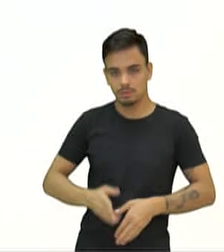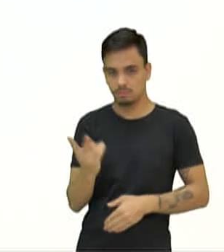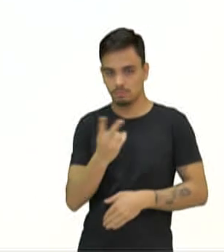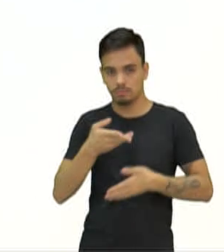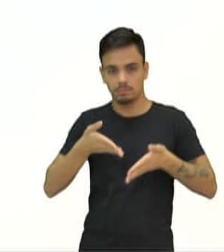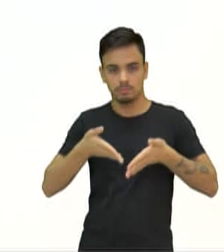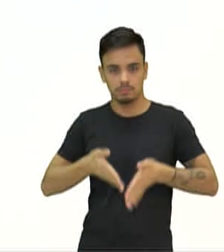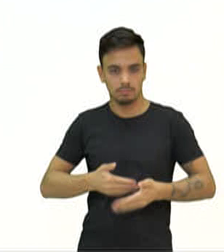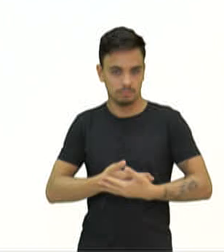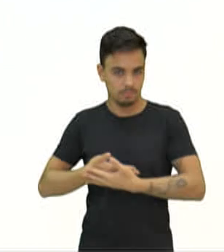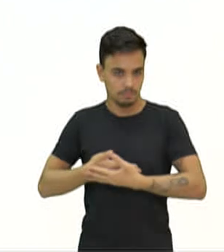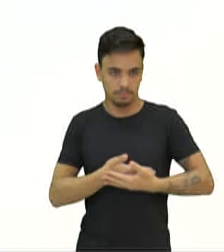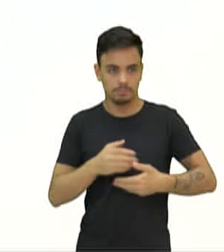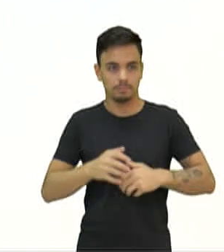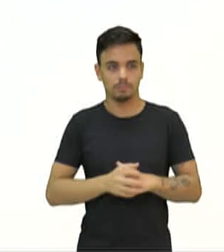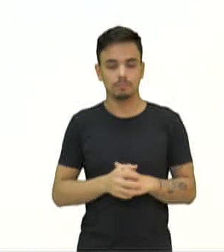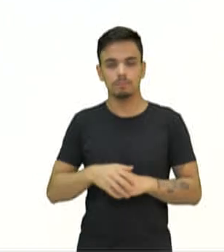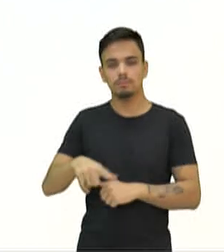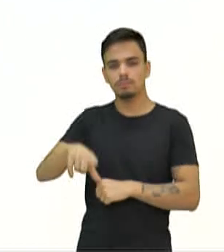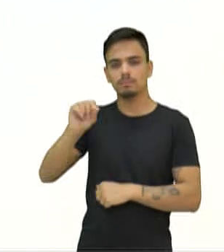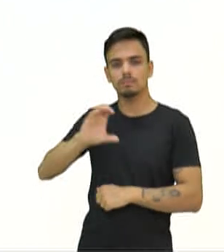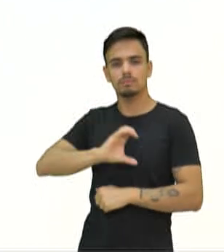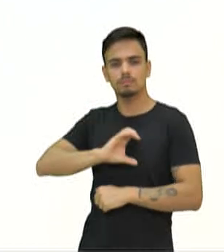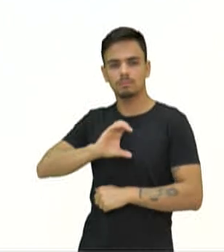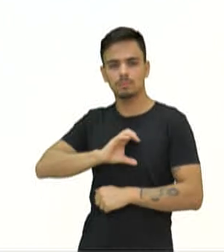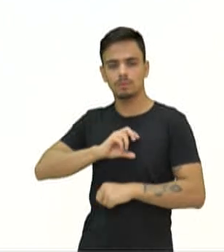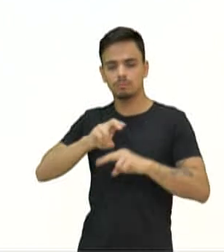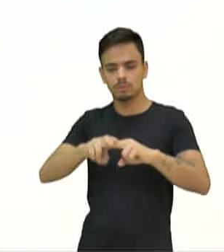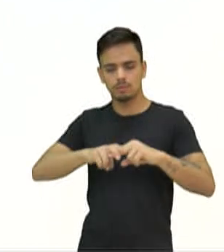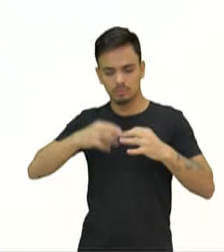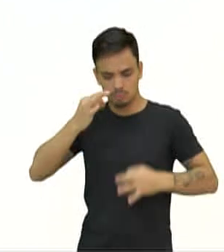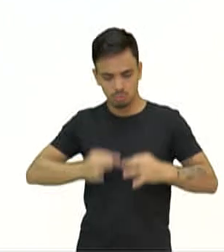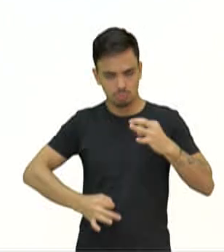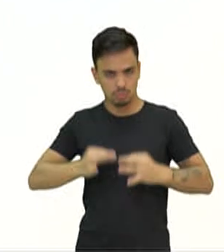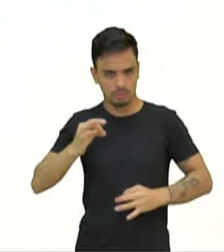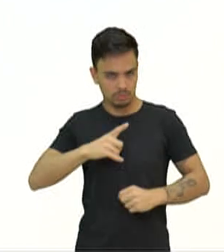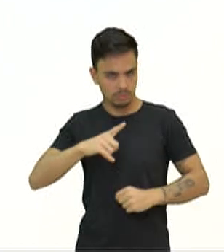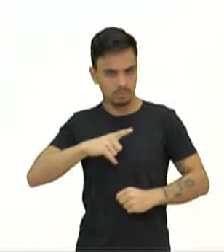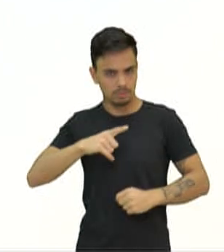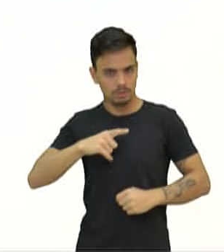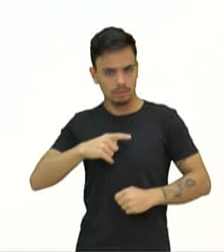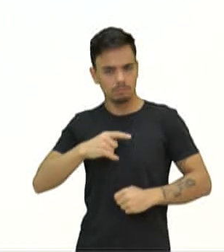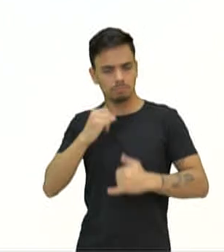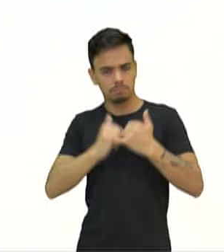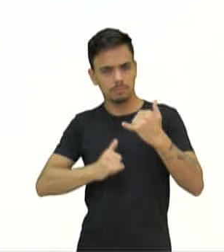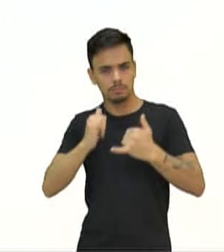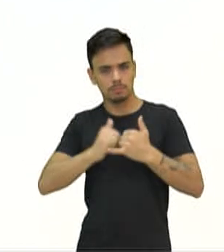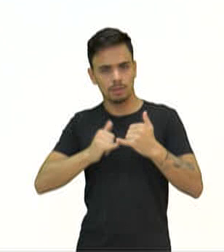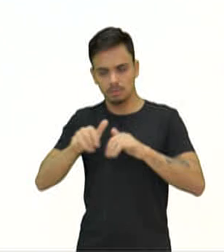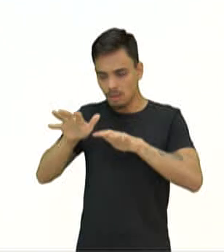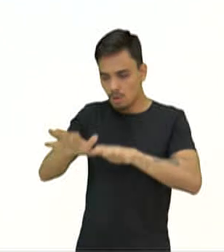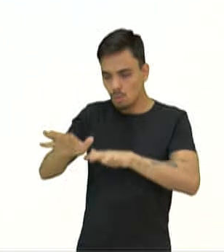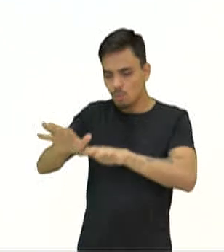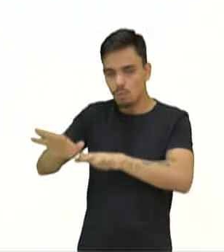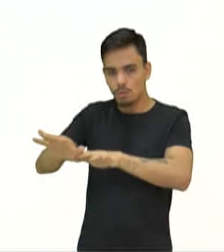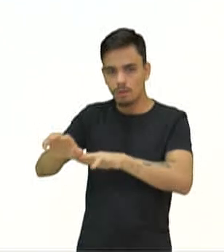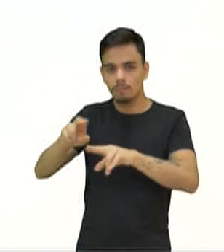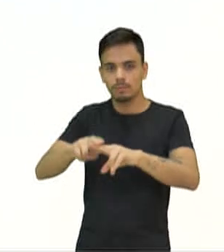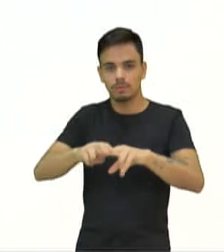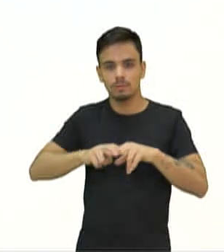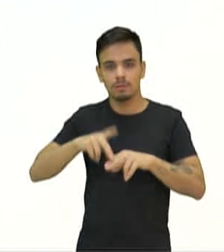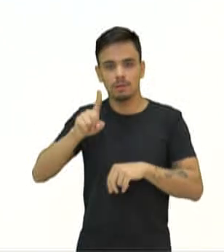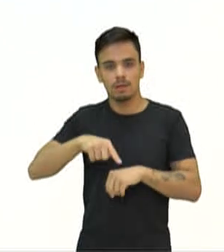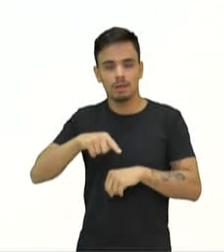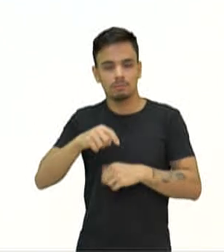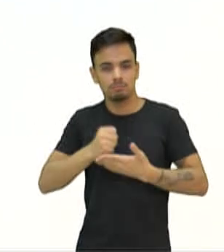Escolhemos o Canadá porque gostamos da estrutura jurídica que eles têm. É muito semelhante ao Reino Unido no sentido de que é muito altruísta. Não é